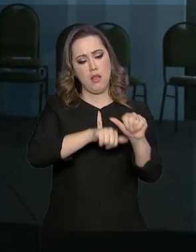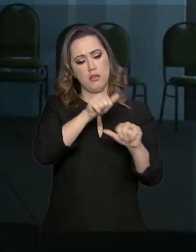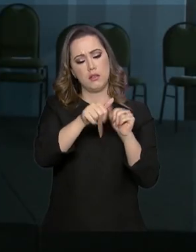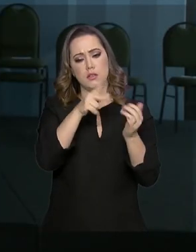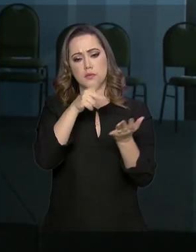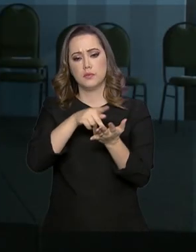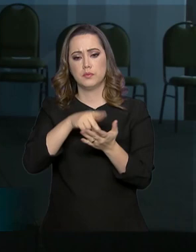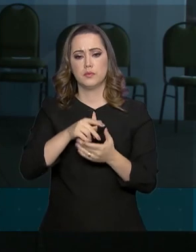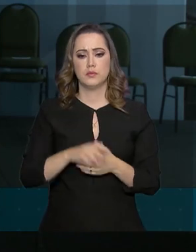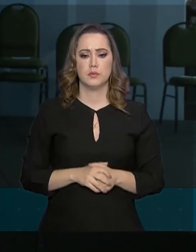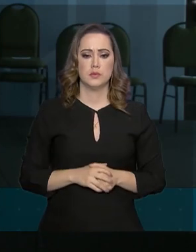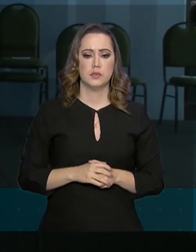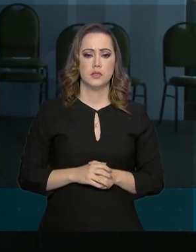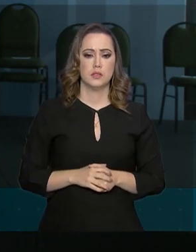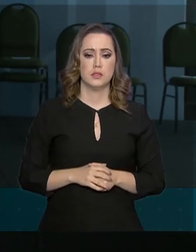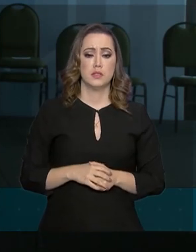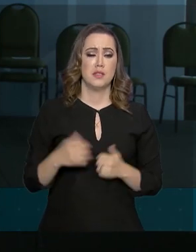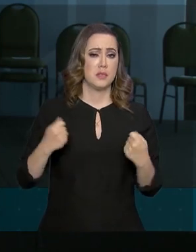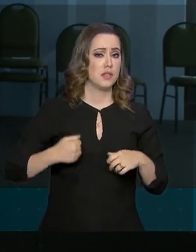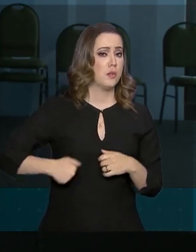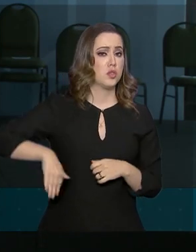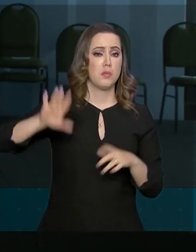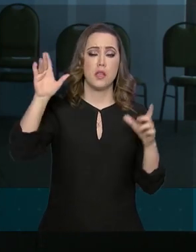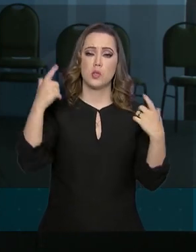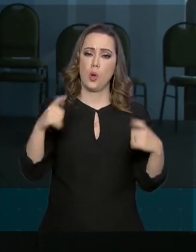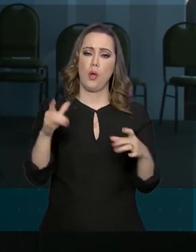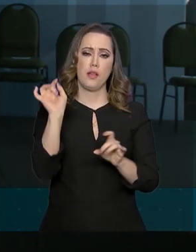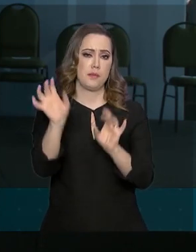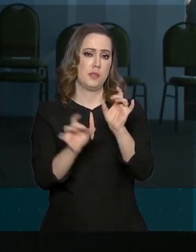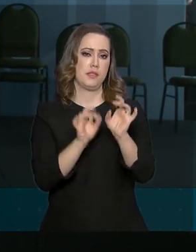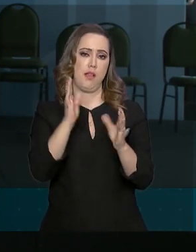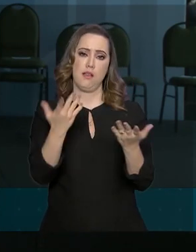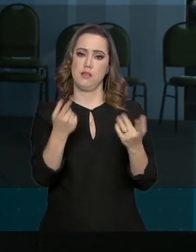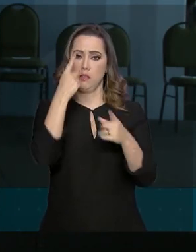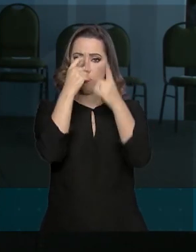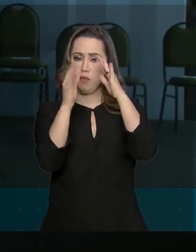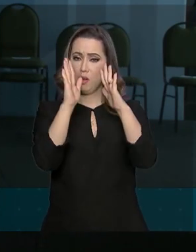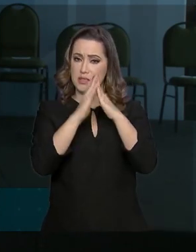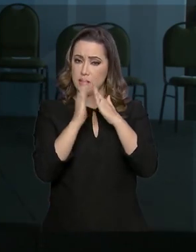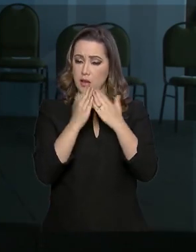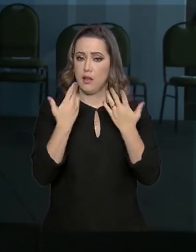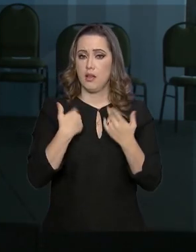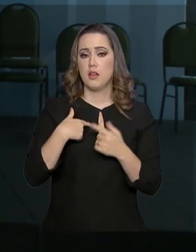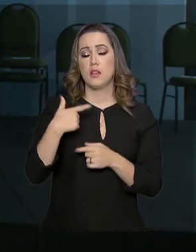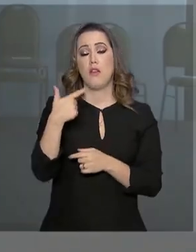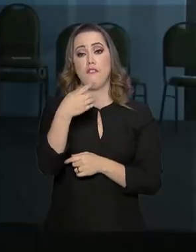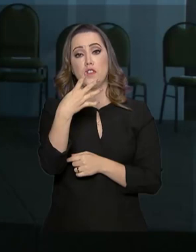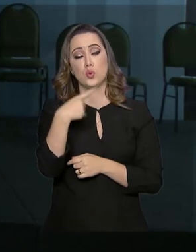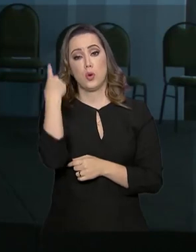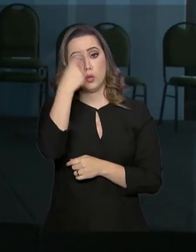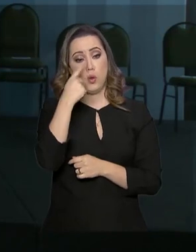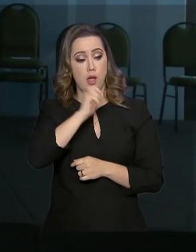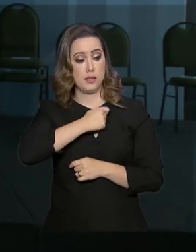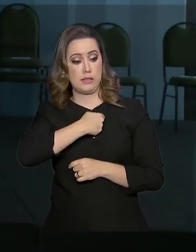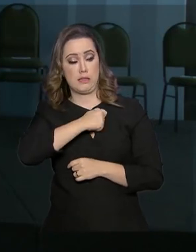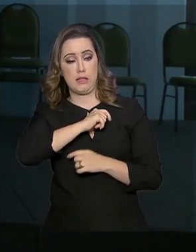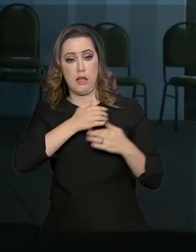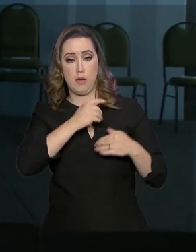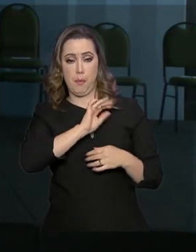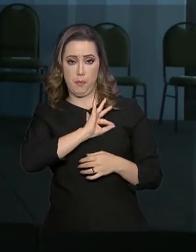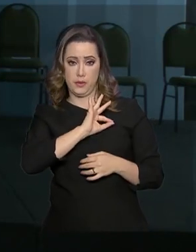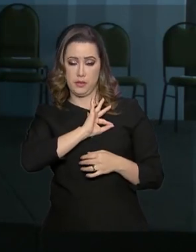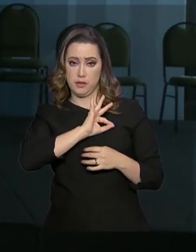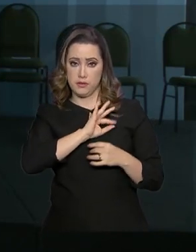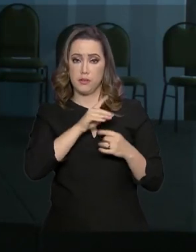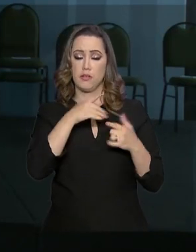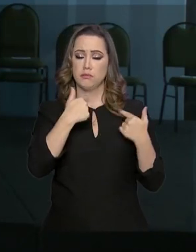Nós precisamos de mais vários especializados em violência doméstica, nós precisamos de delegacias da mulher funcionando 24 horas e nós precisamos também de mais